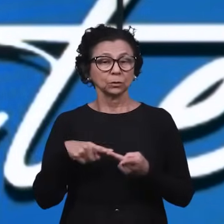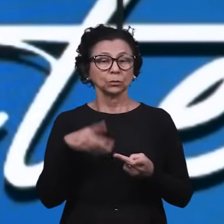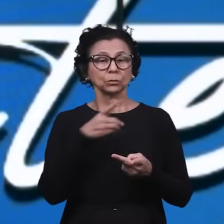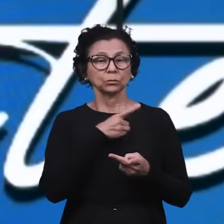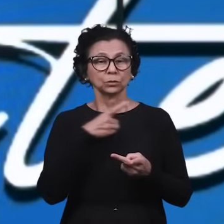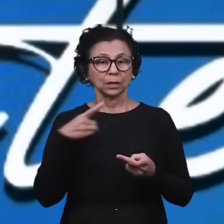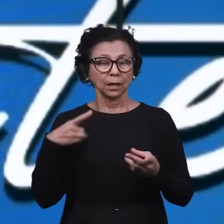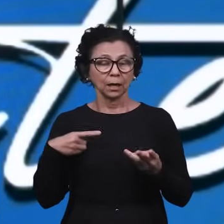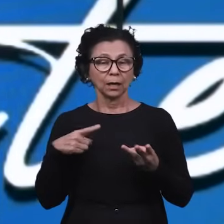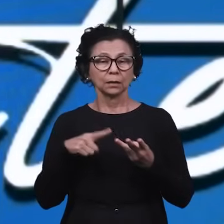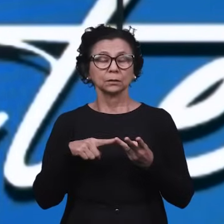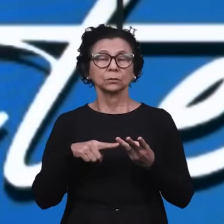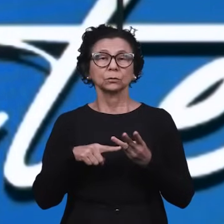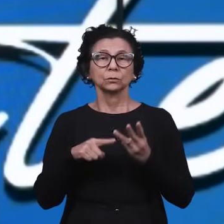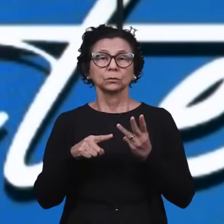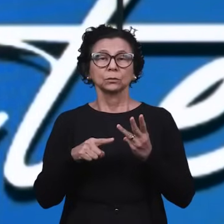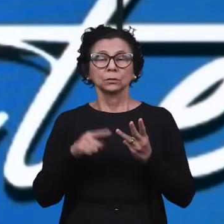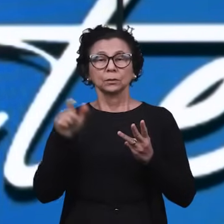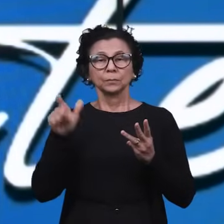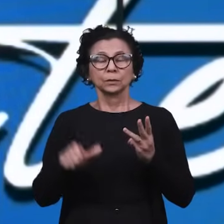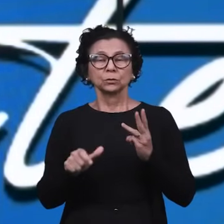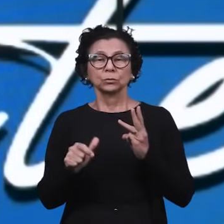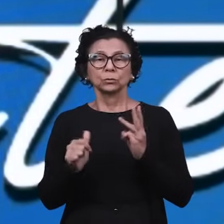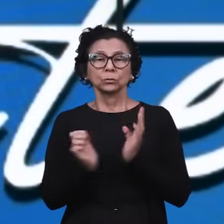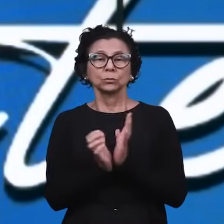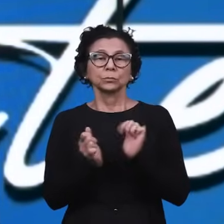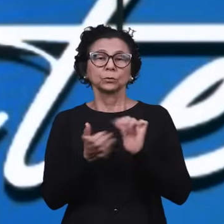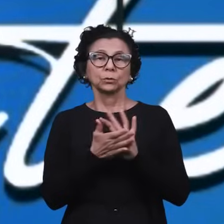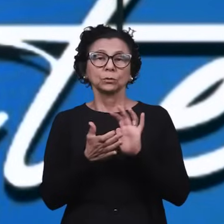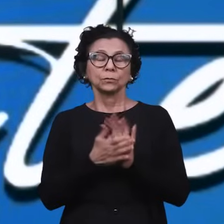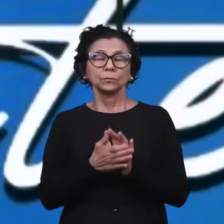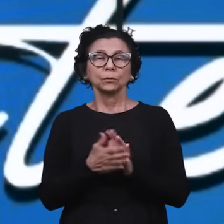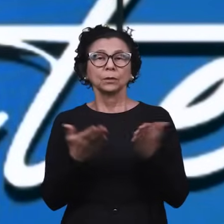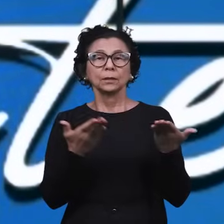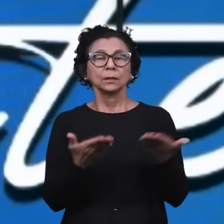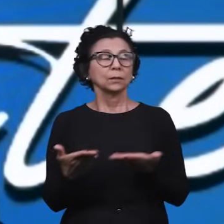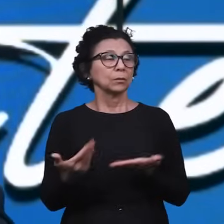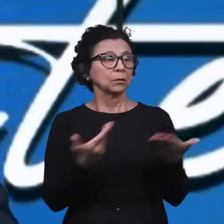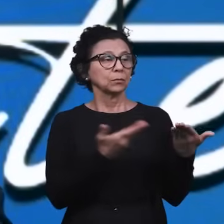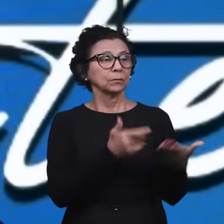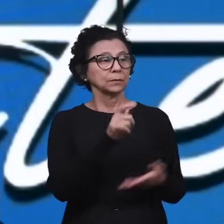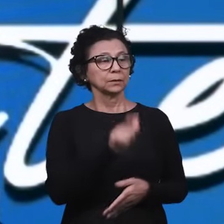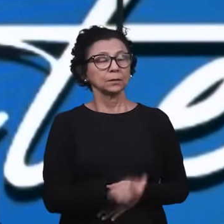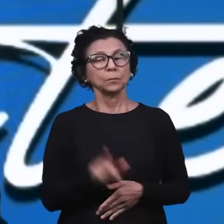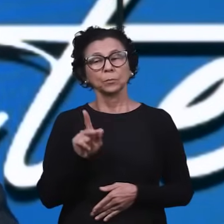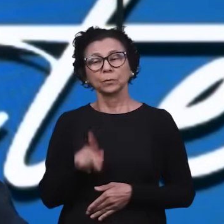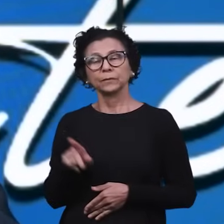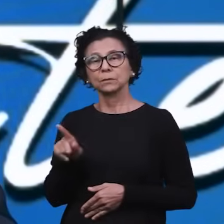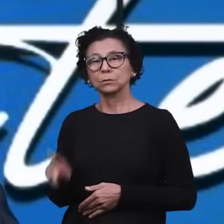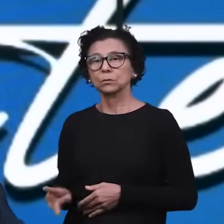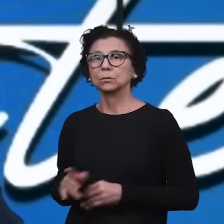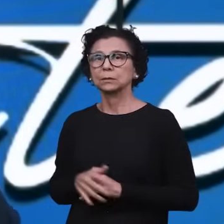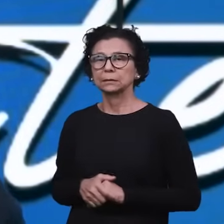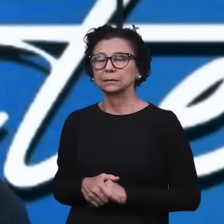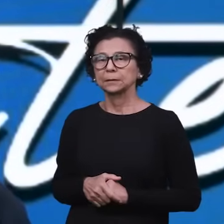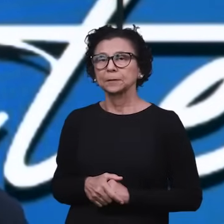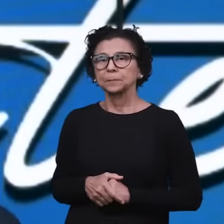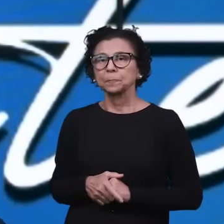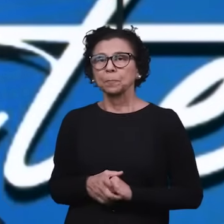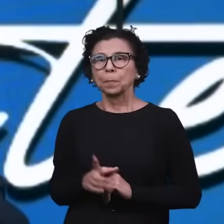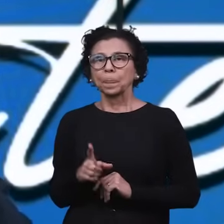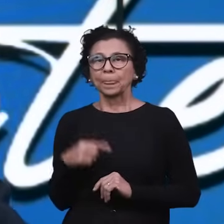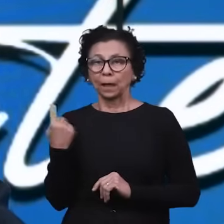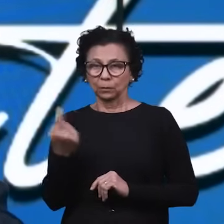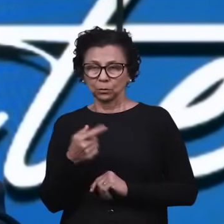instrumentista. Agora trouxemos uma professora, porque sabe por que isso? Porque nós, pastores, quando nós falamos daquilo que nós